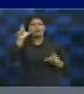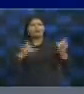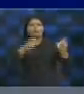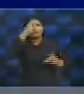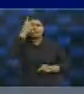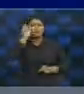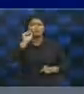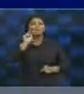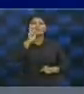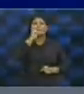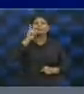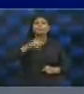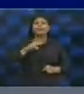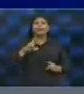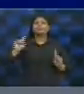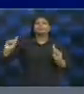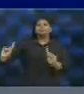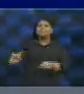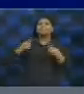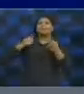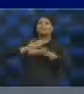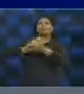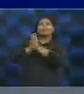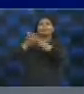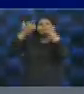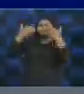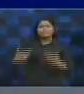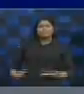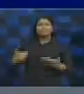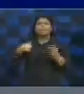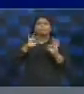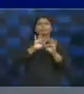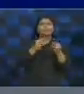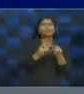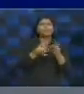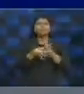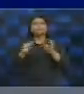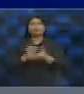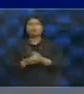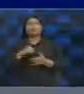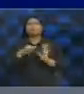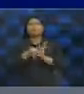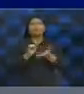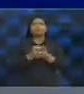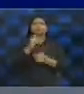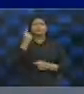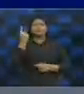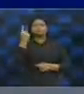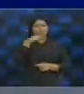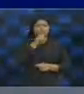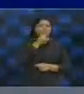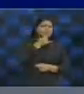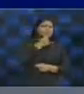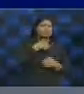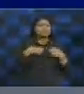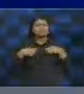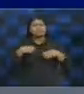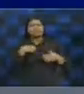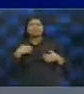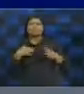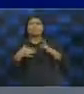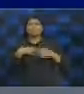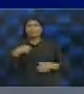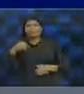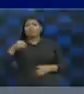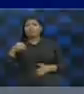uma campanha que atinge a mim, que atinge a minha família, que deixa a minha esposa triste, que deixa o meu filho mais velho angustiado. Essa